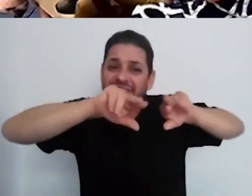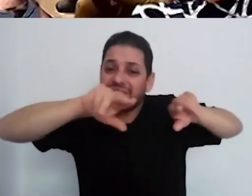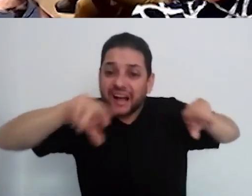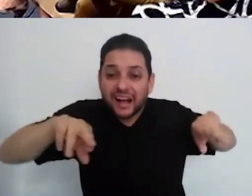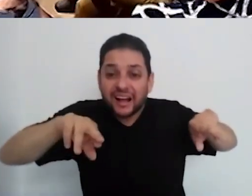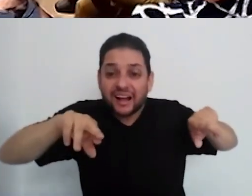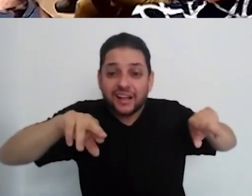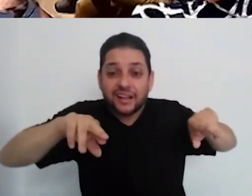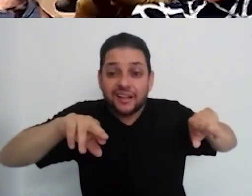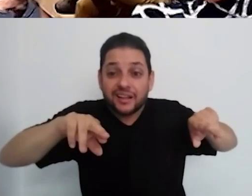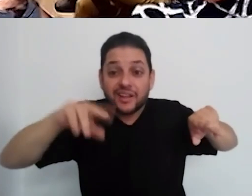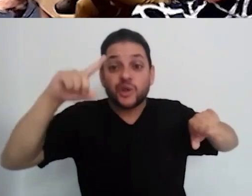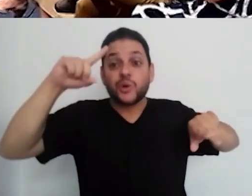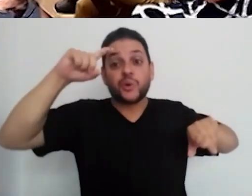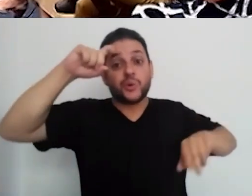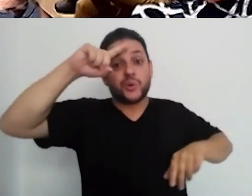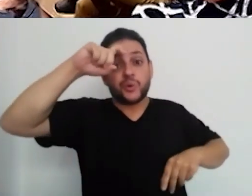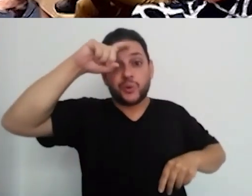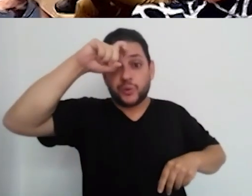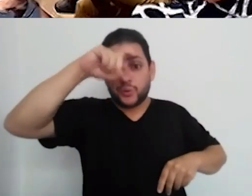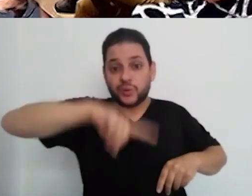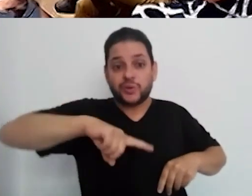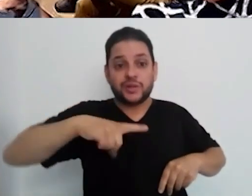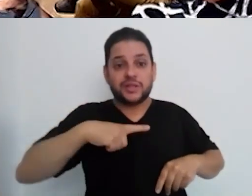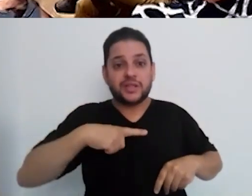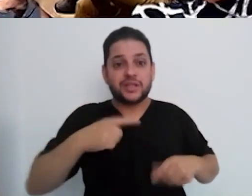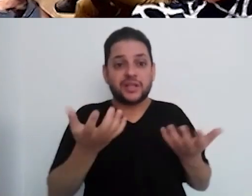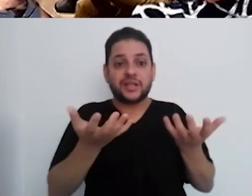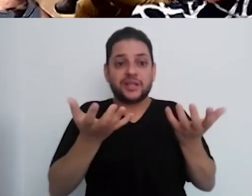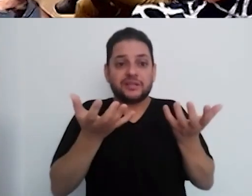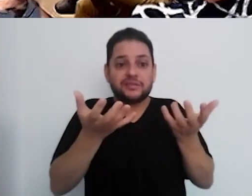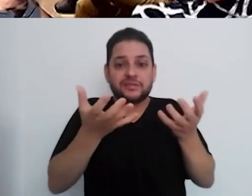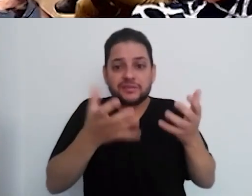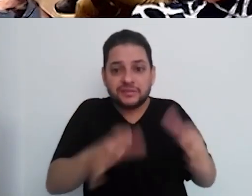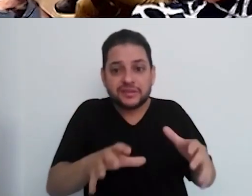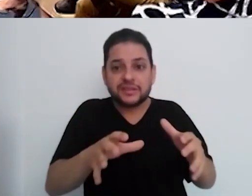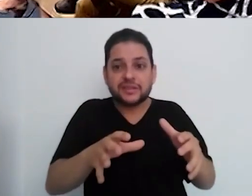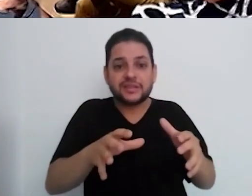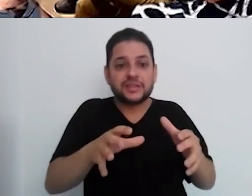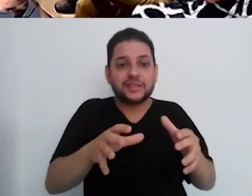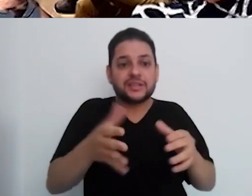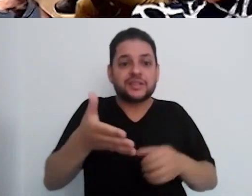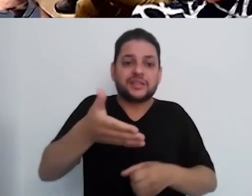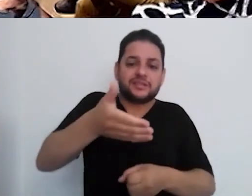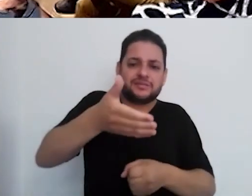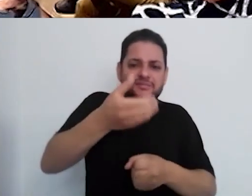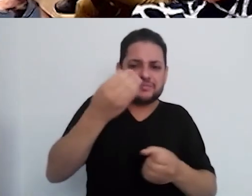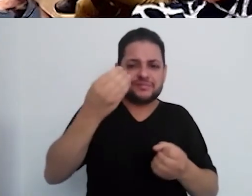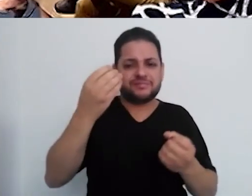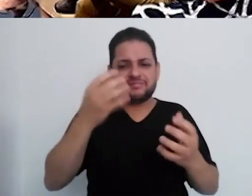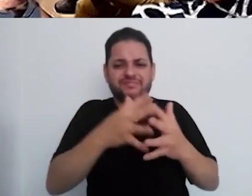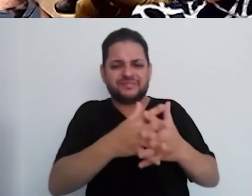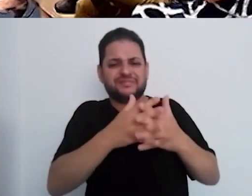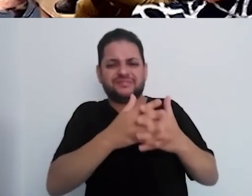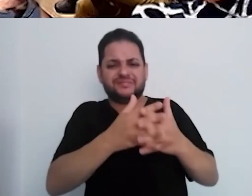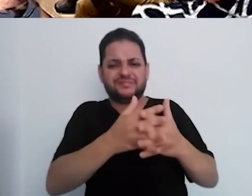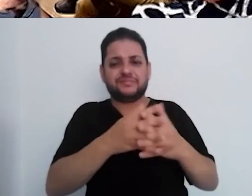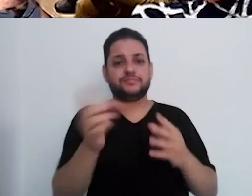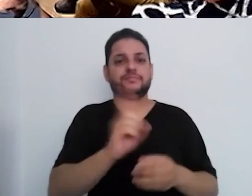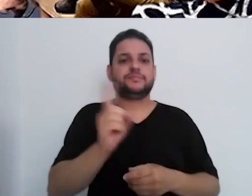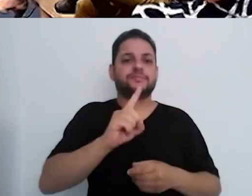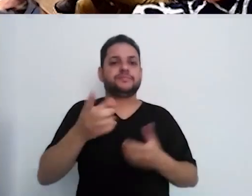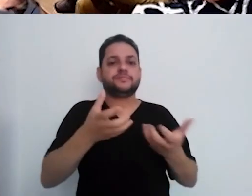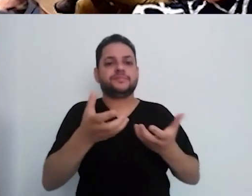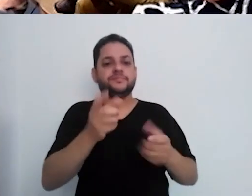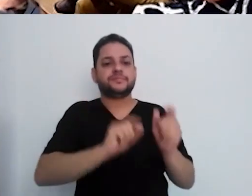difícil da gente entender. A gente não queria se confundir. Então, a gente não queria simplificar. A gente também não queria deixar complexo demais, porque senão ninguém ia entender,